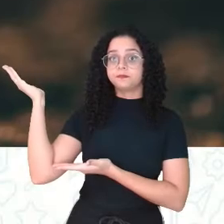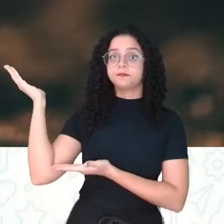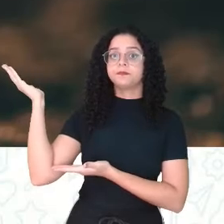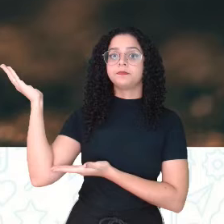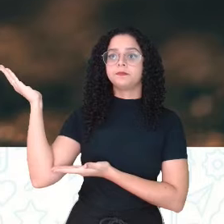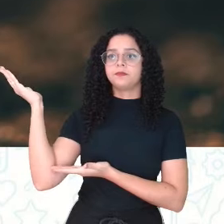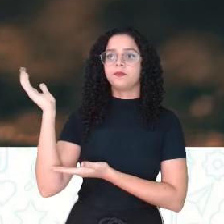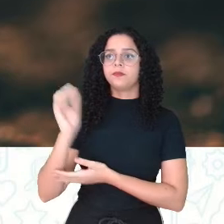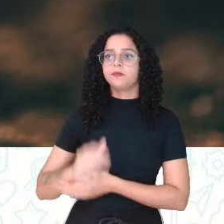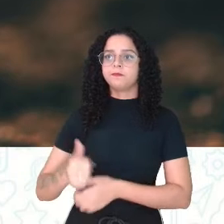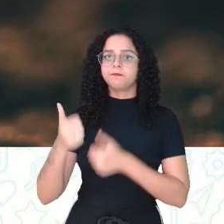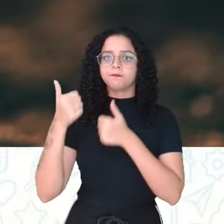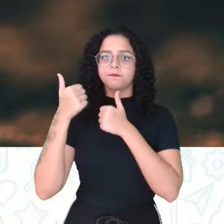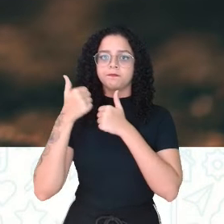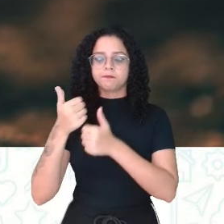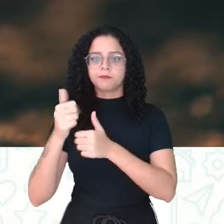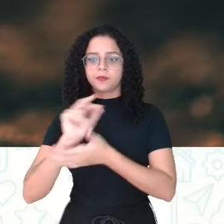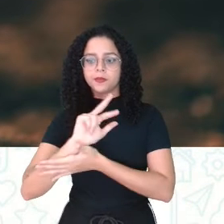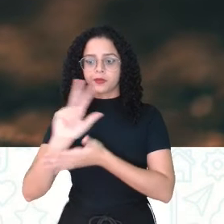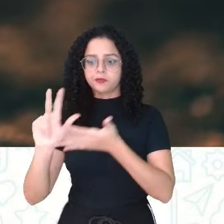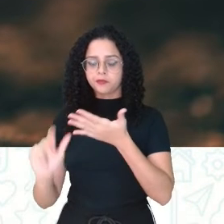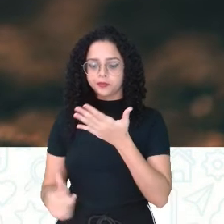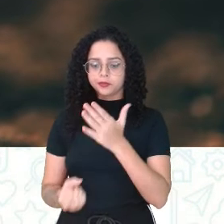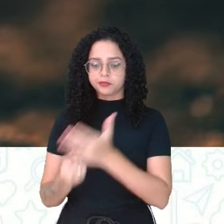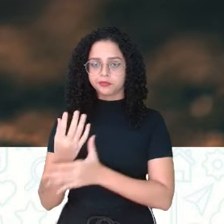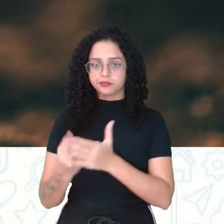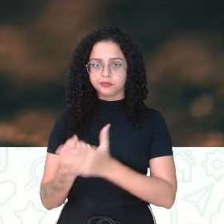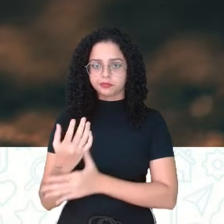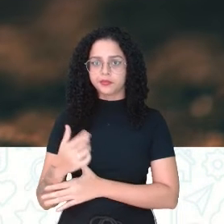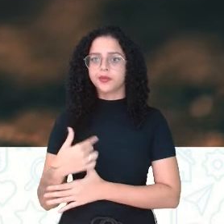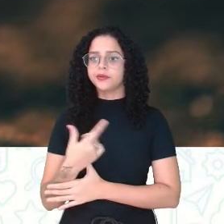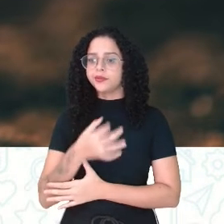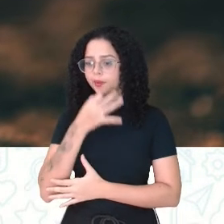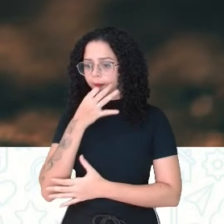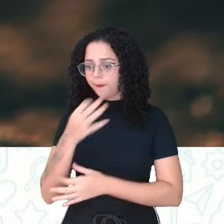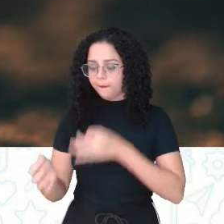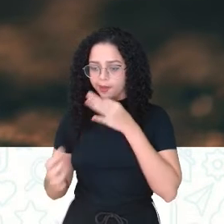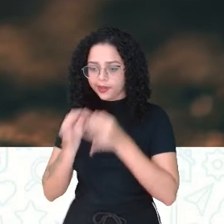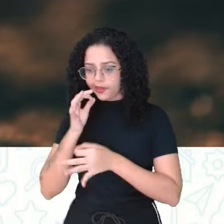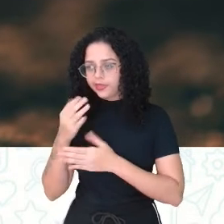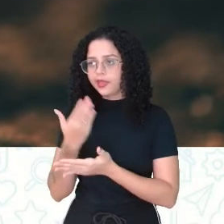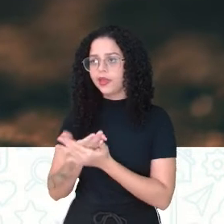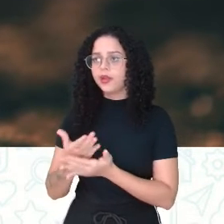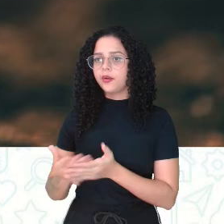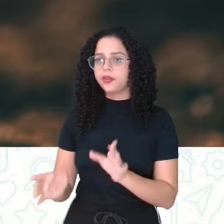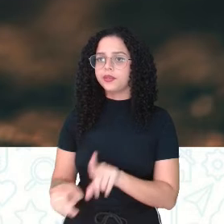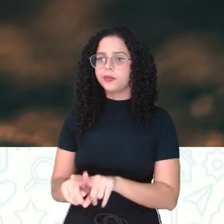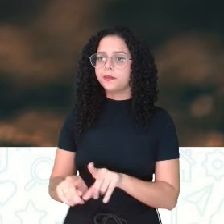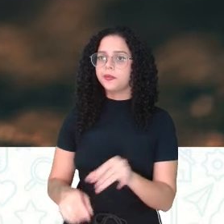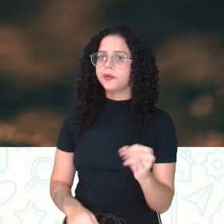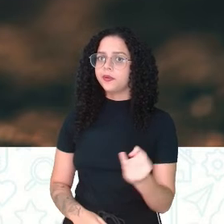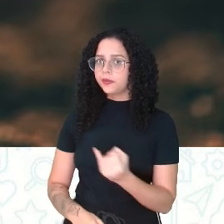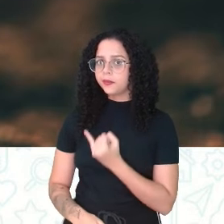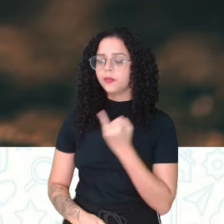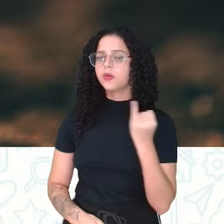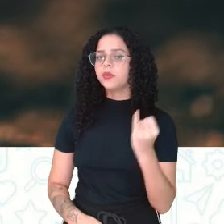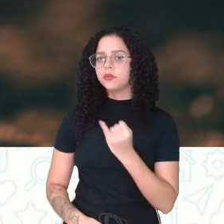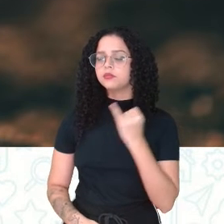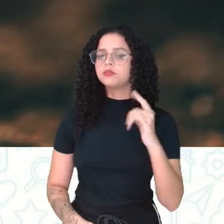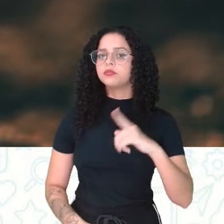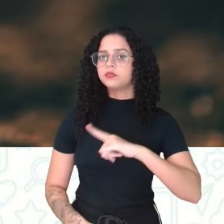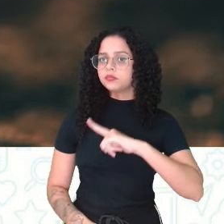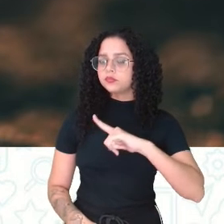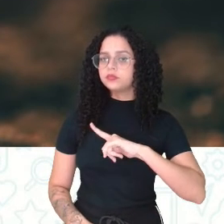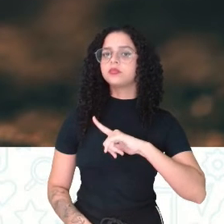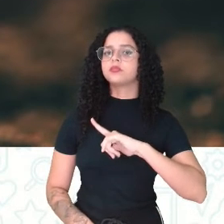ok para a diversidade da produção. A gente comenta aqui nas nossas aulas também a importância que tem